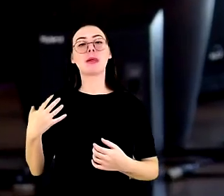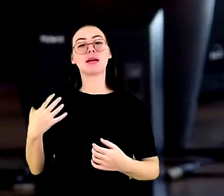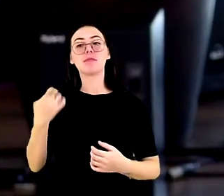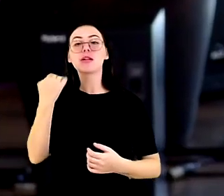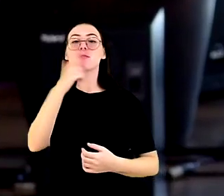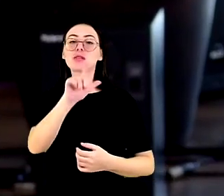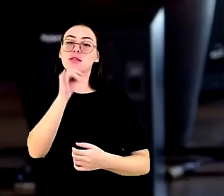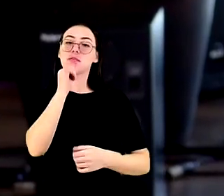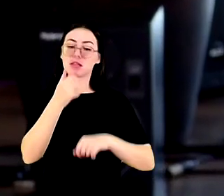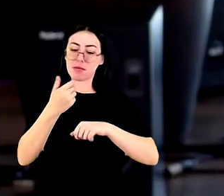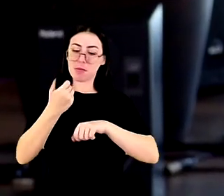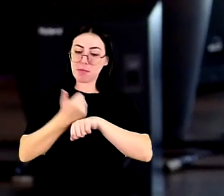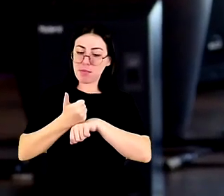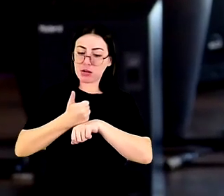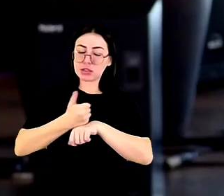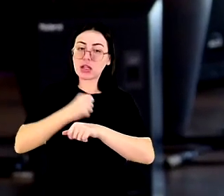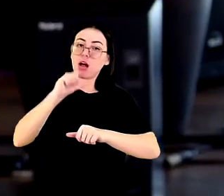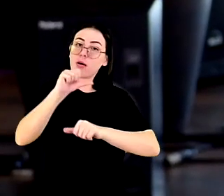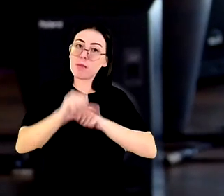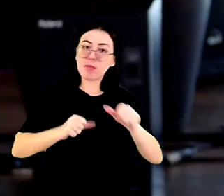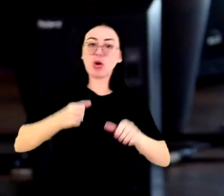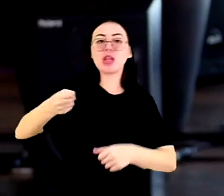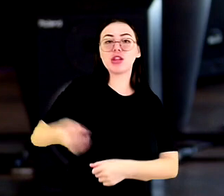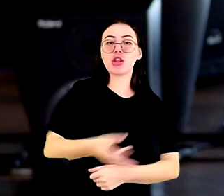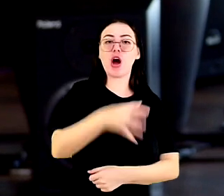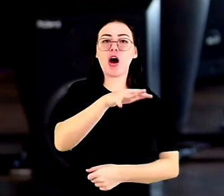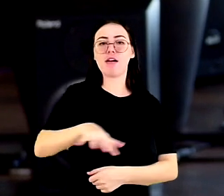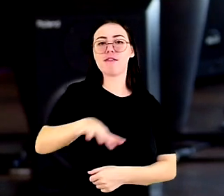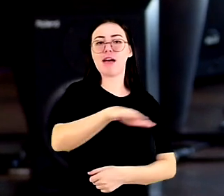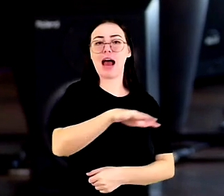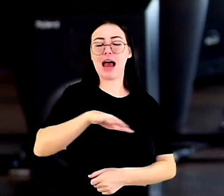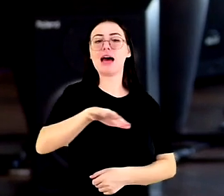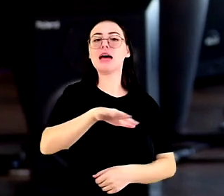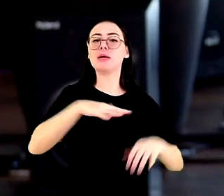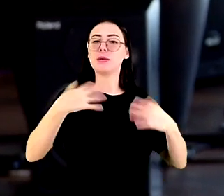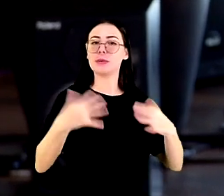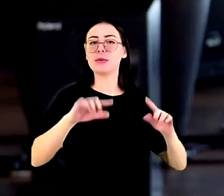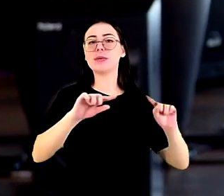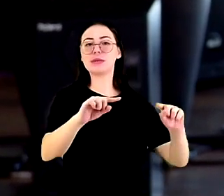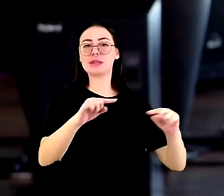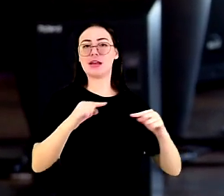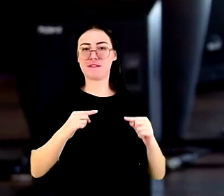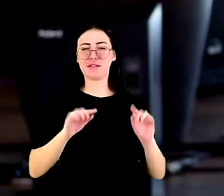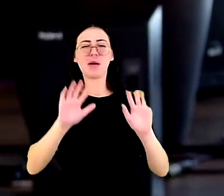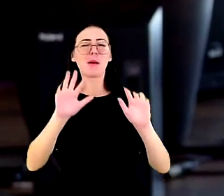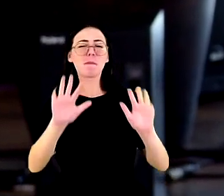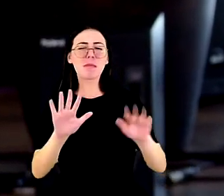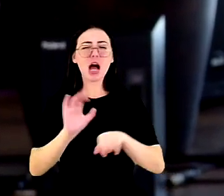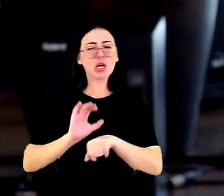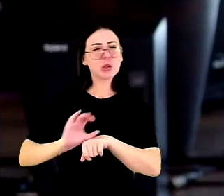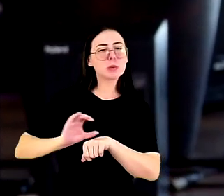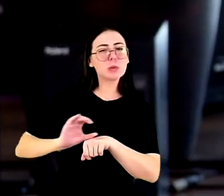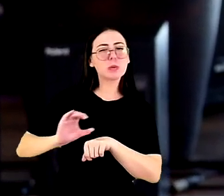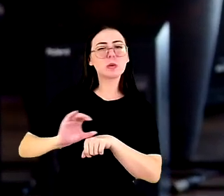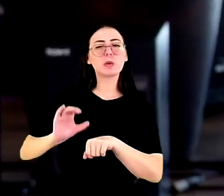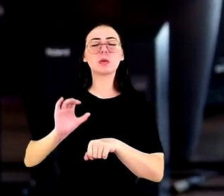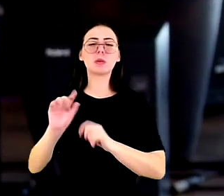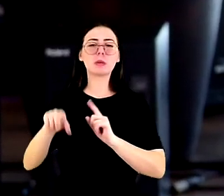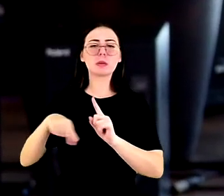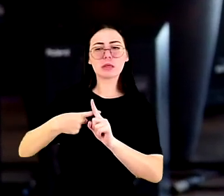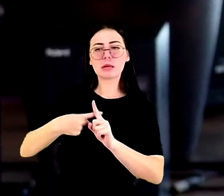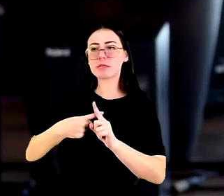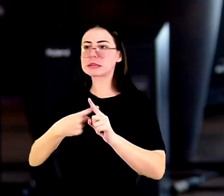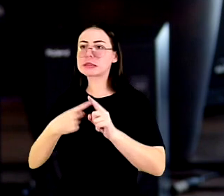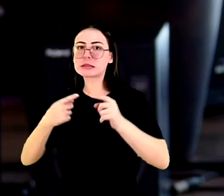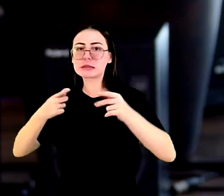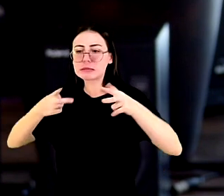eu não atuava antes foi um desafio muito grande. Mas o curso em si, a intensividade desse curso foi algo que realmente